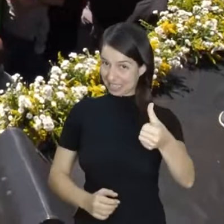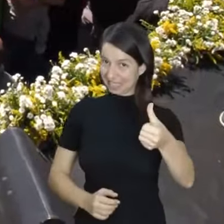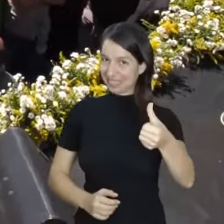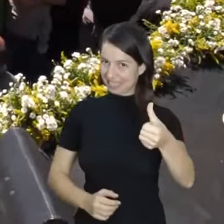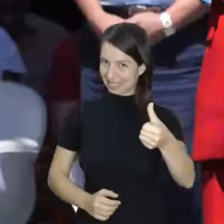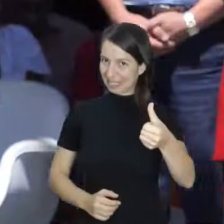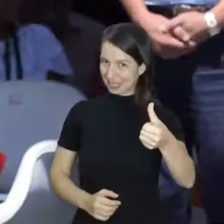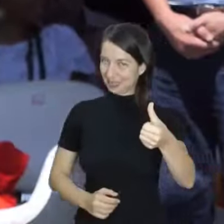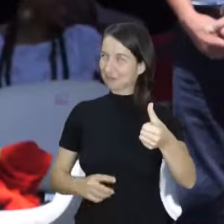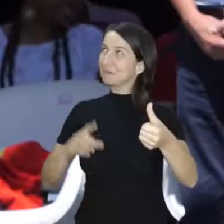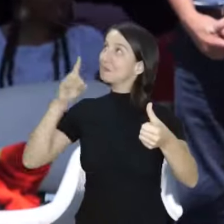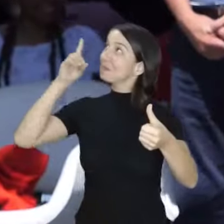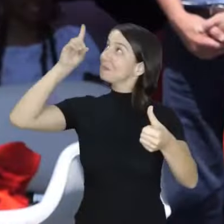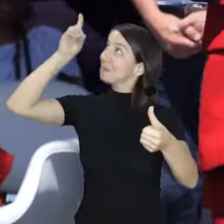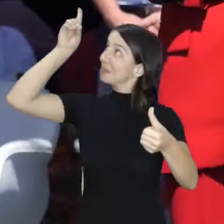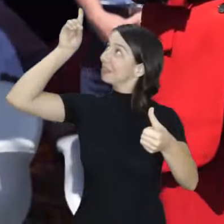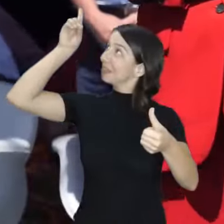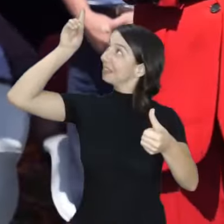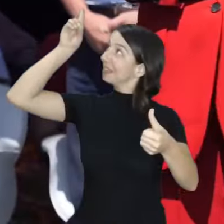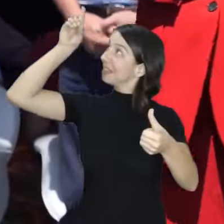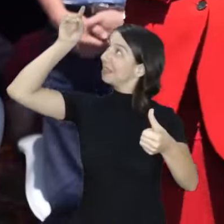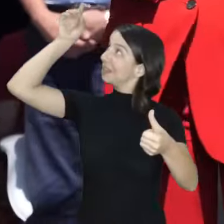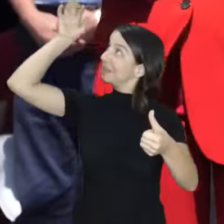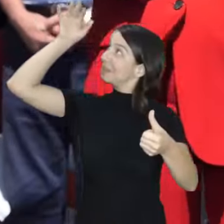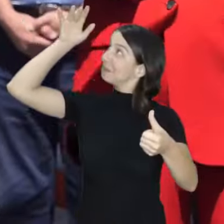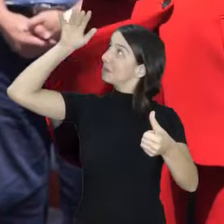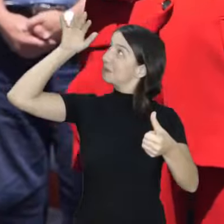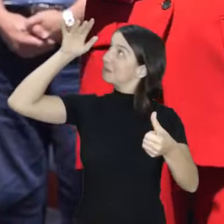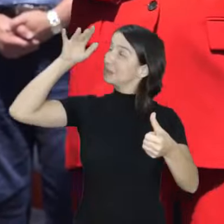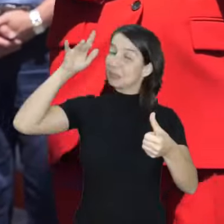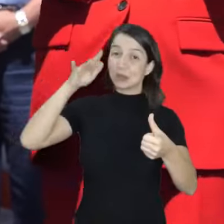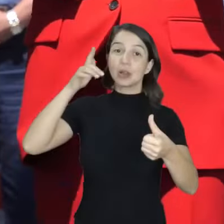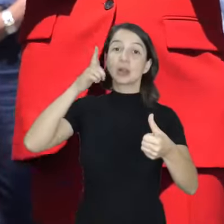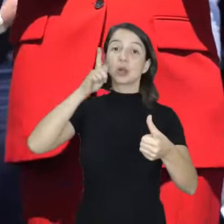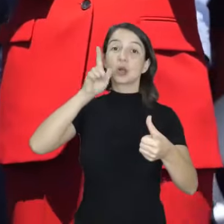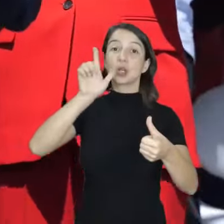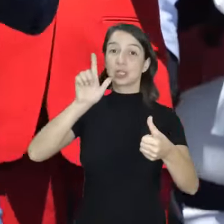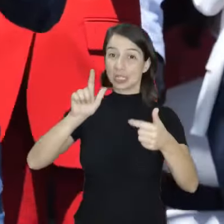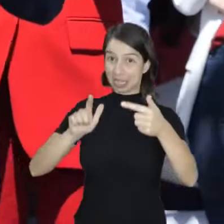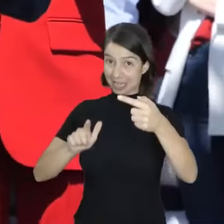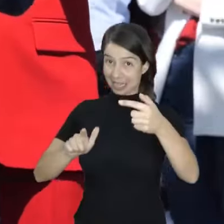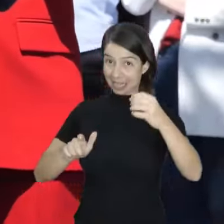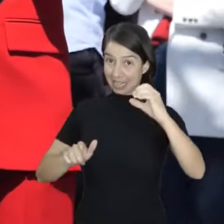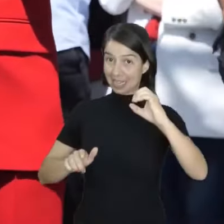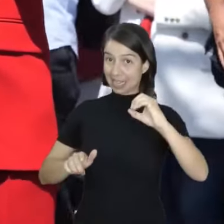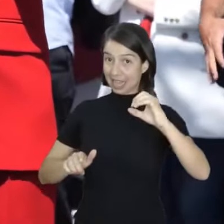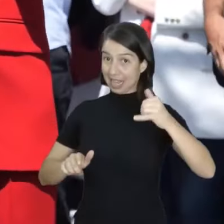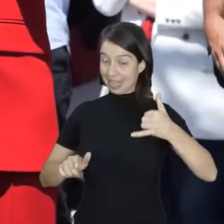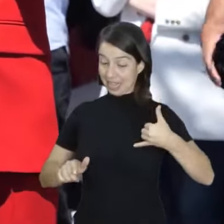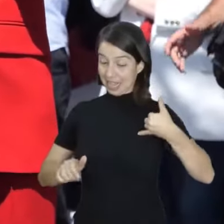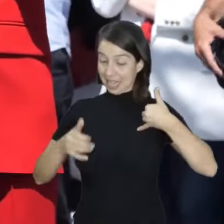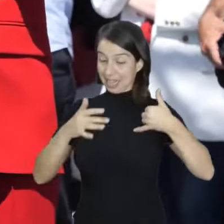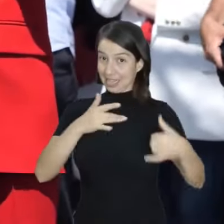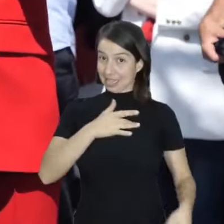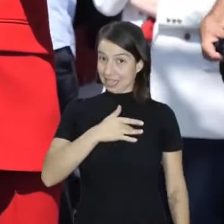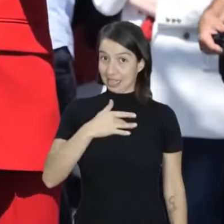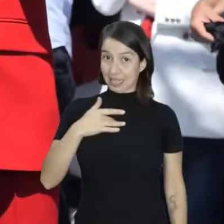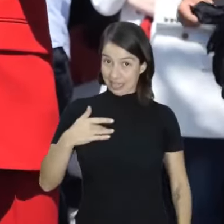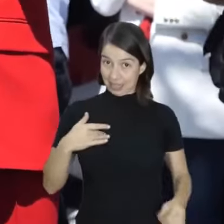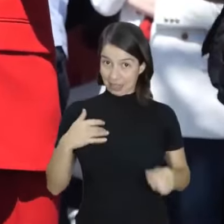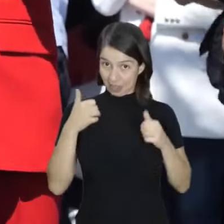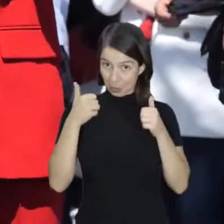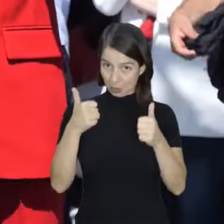Quis Deus que eu chegasse aos 70 anos com a saúde que eu estou. Eu acredito tanto em mim que eu casei outra